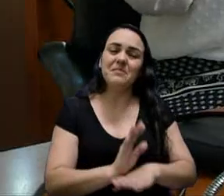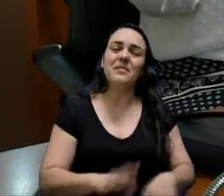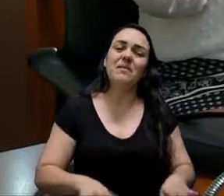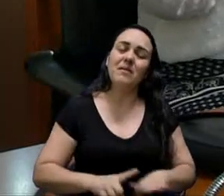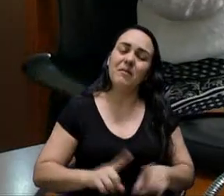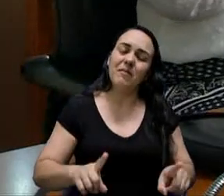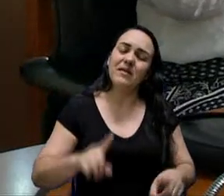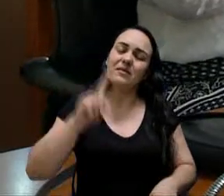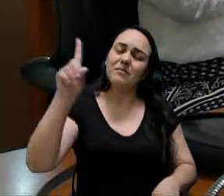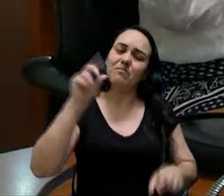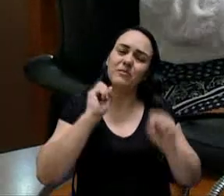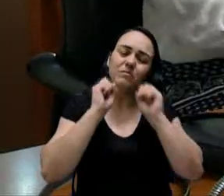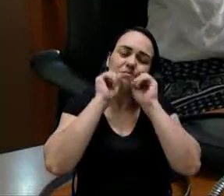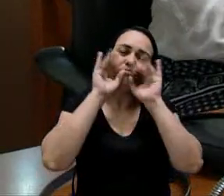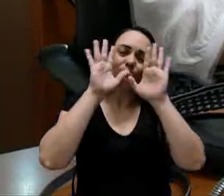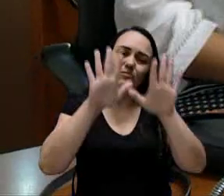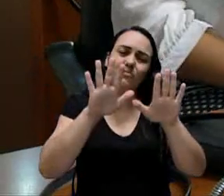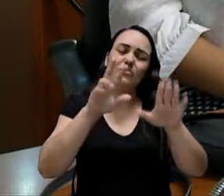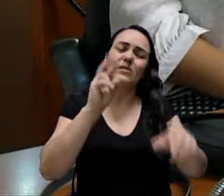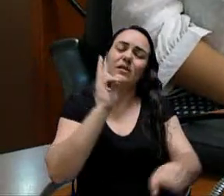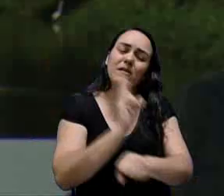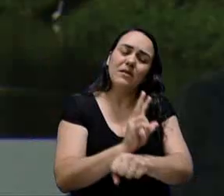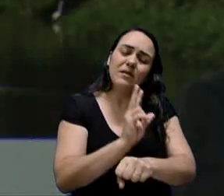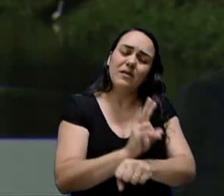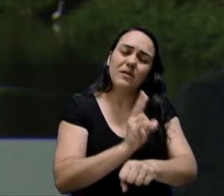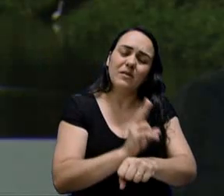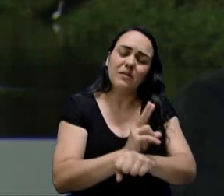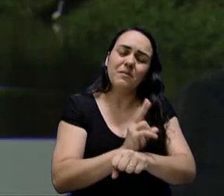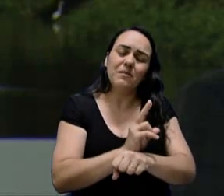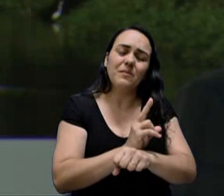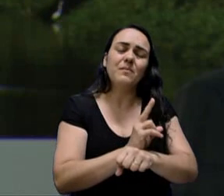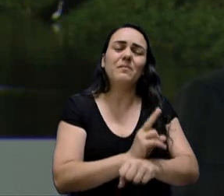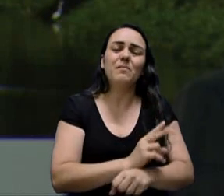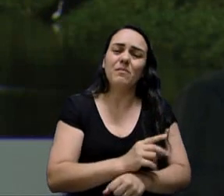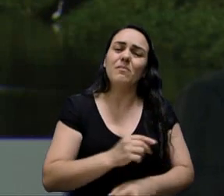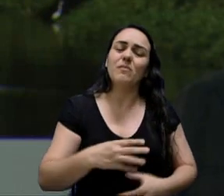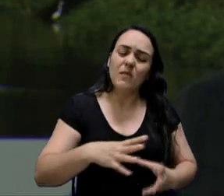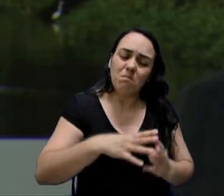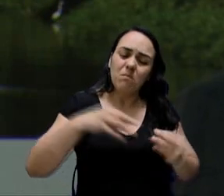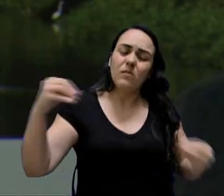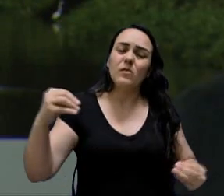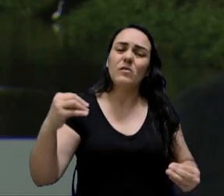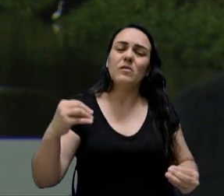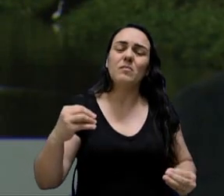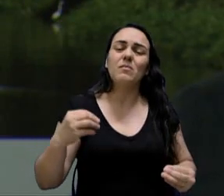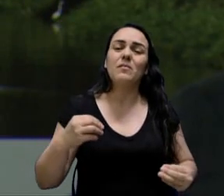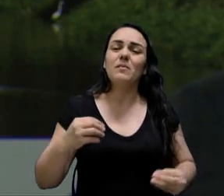Que Deus proteja suas almas e que a eternidade seja tranquila.